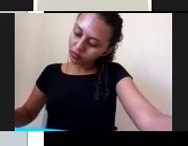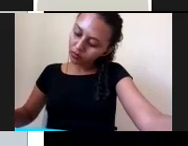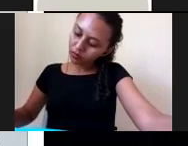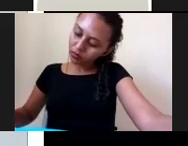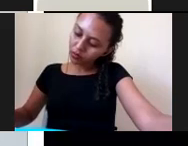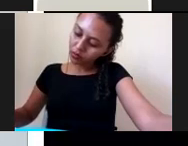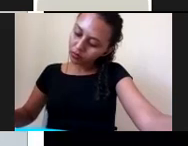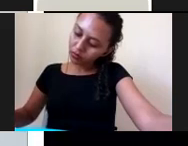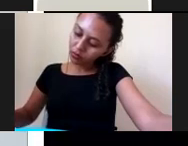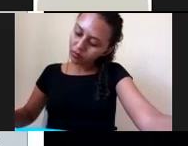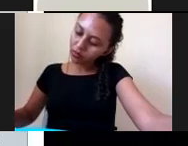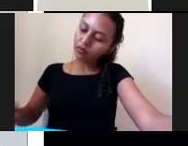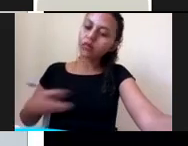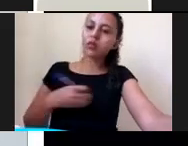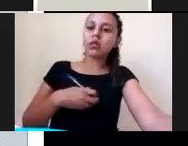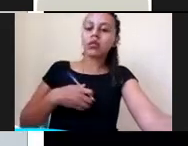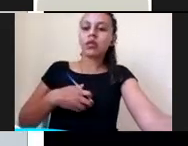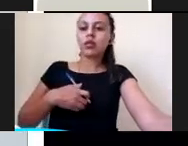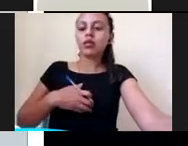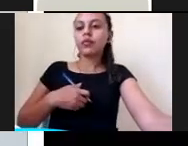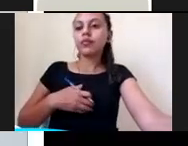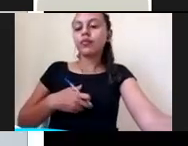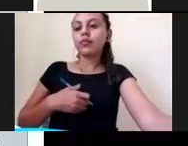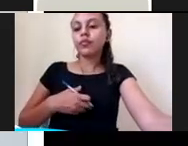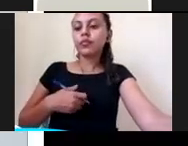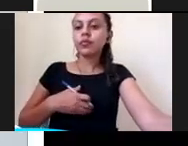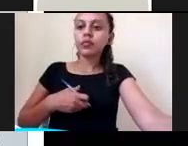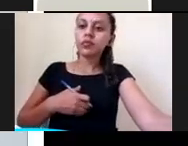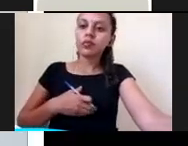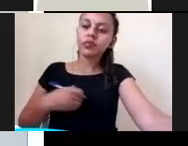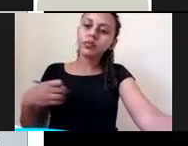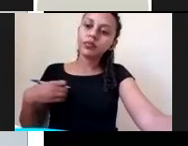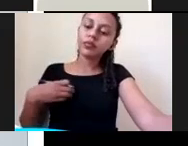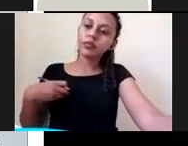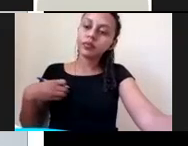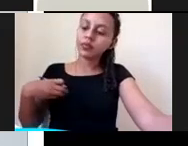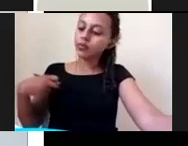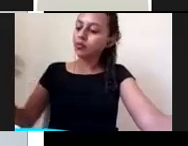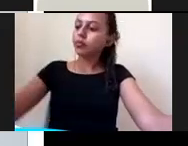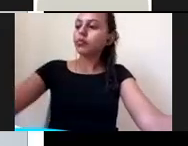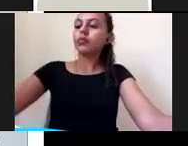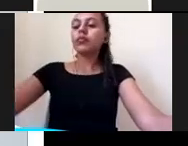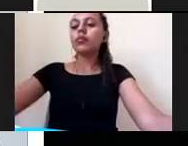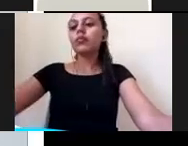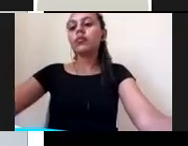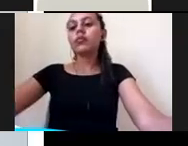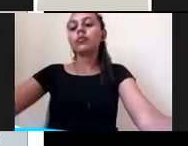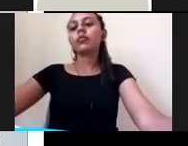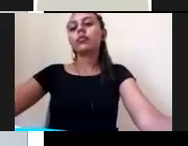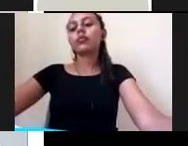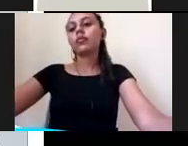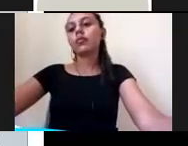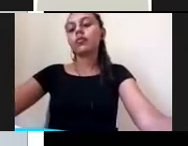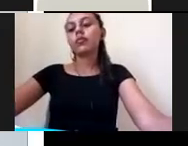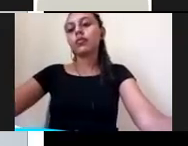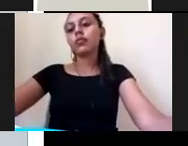introdução da enfermagem, vocês veem que quando a gente faz, né, nós enfermeiros fazemos